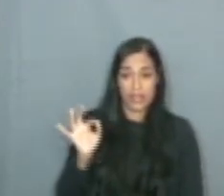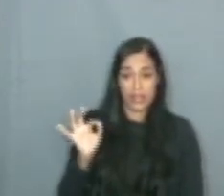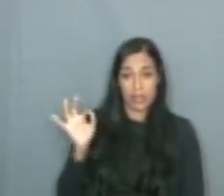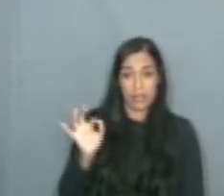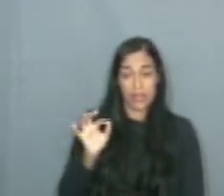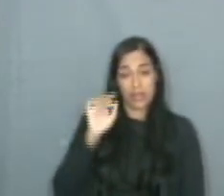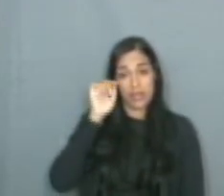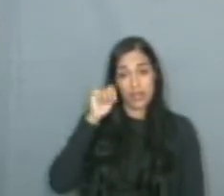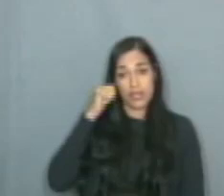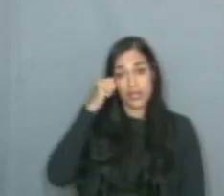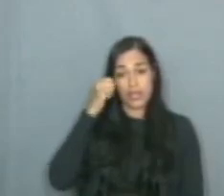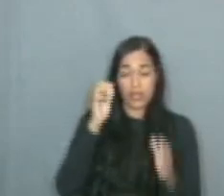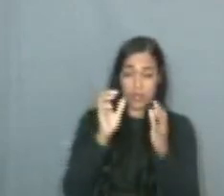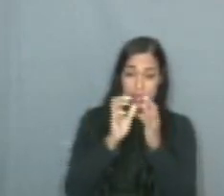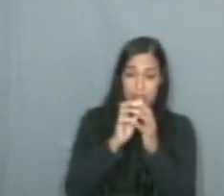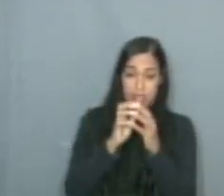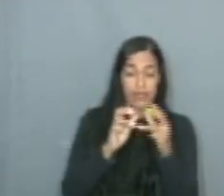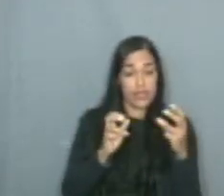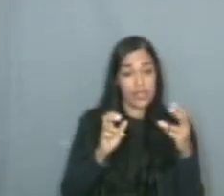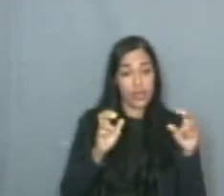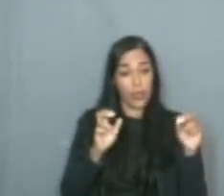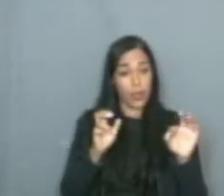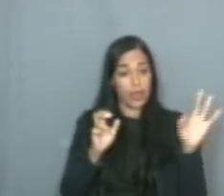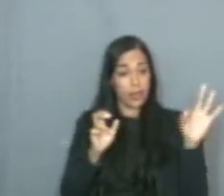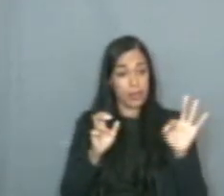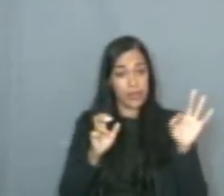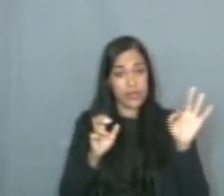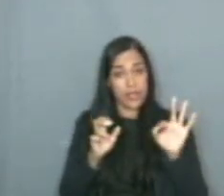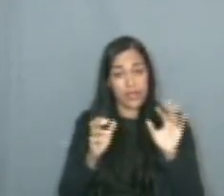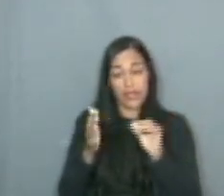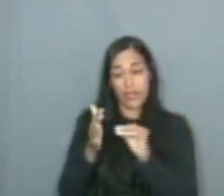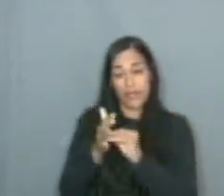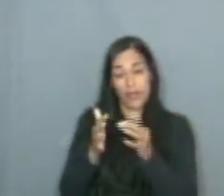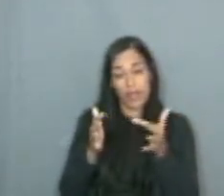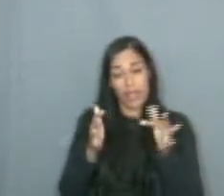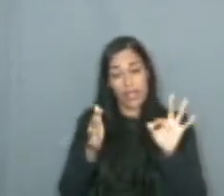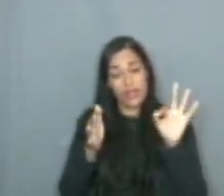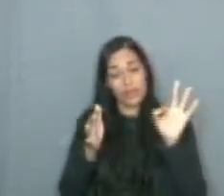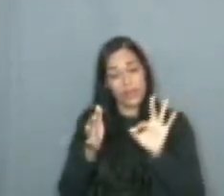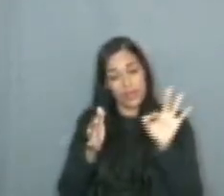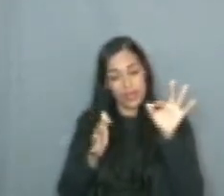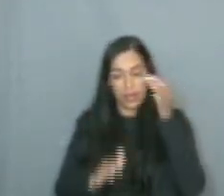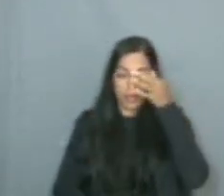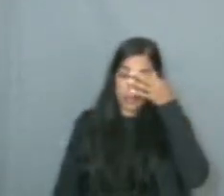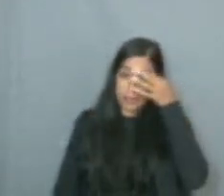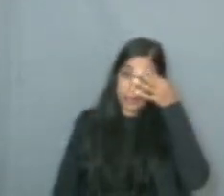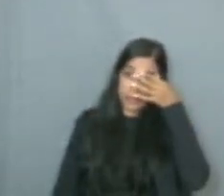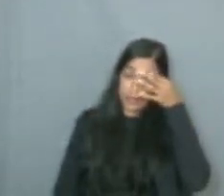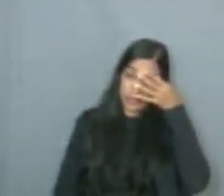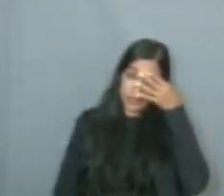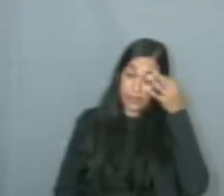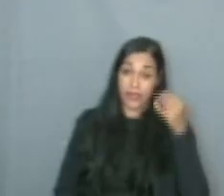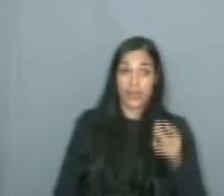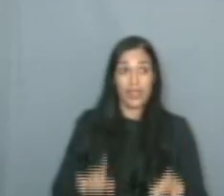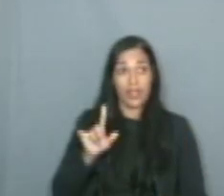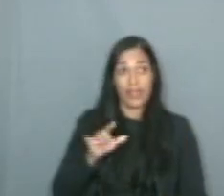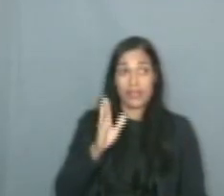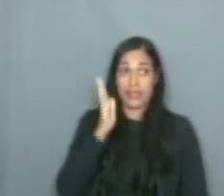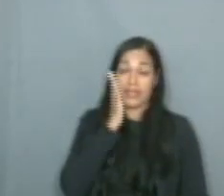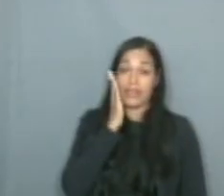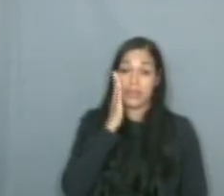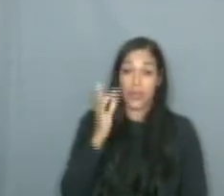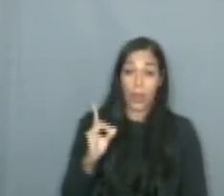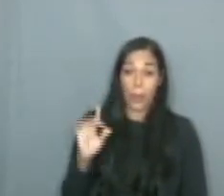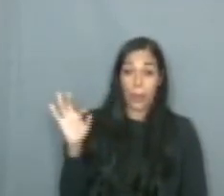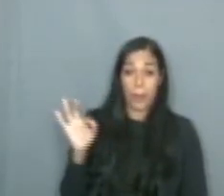Recife, né? E como é 50% de cota, tem a defasagem de 10% aí. Então lá, Se for nessa lógica, 1% de Recife